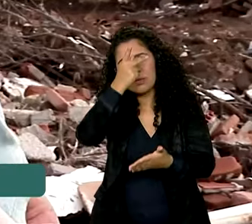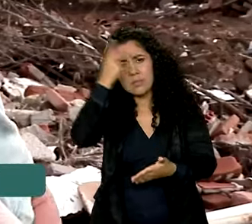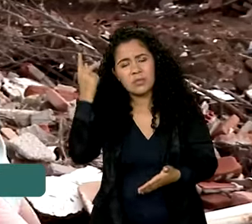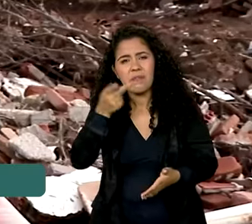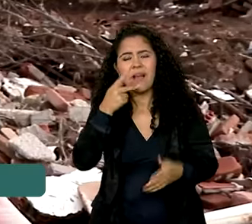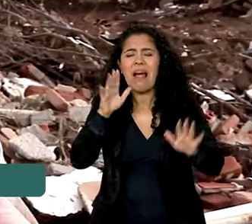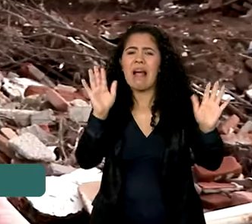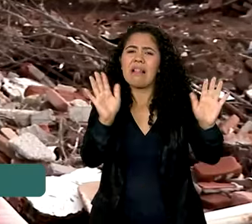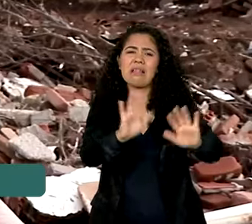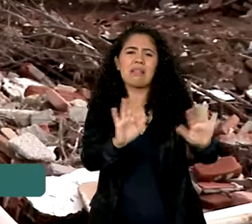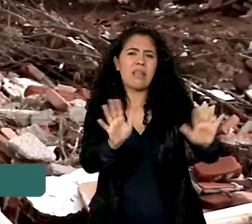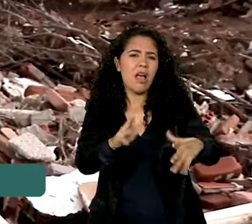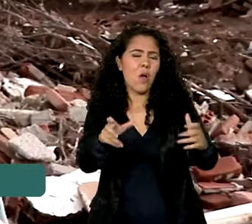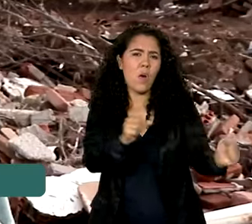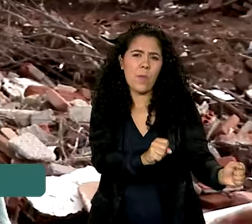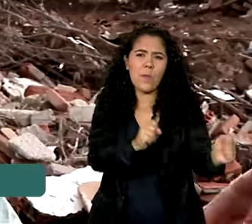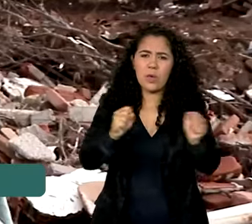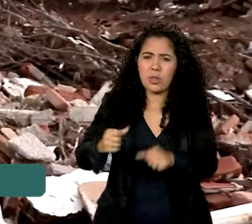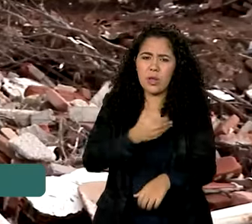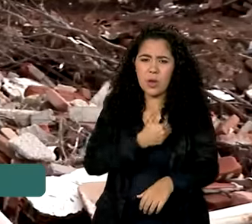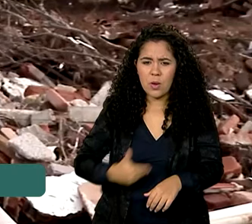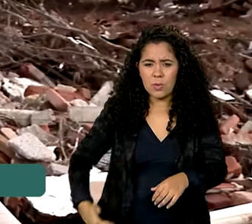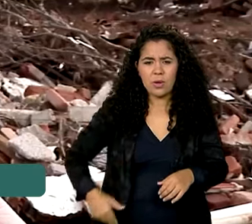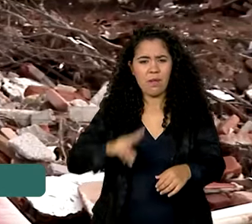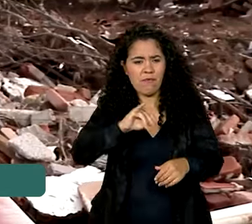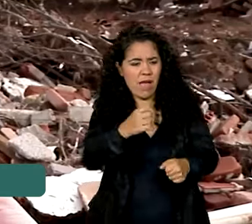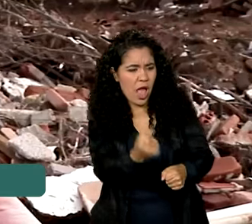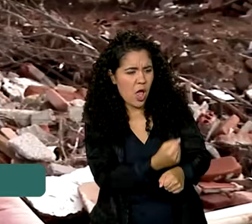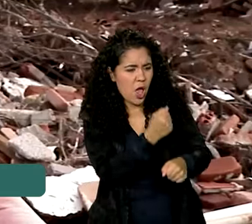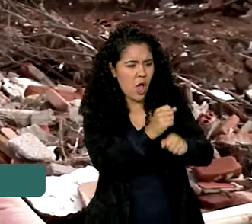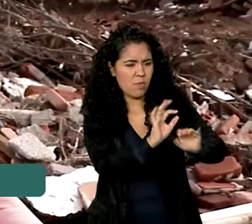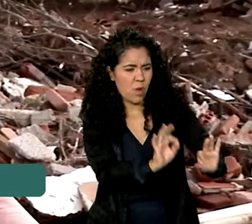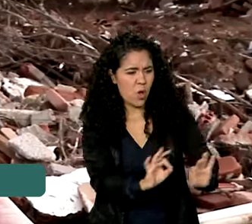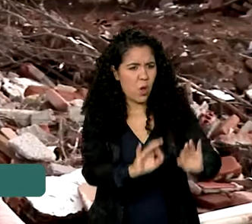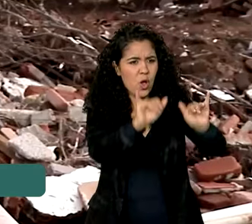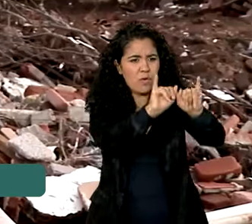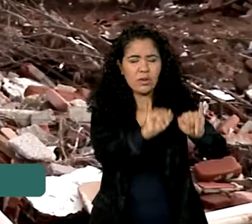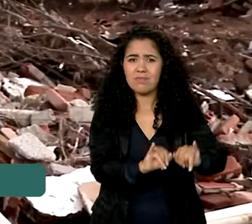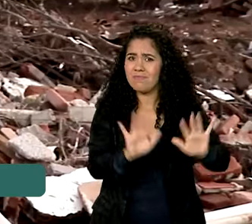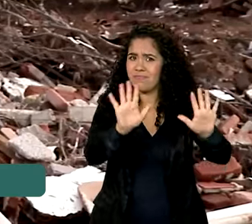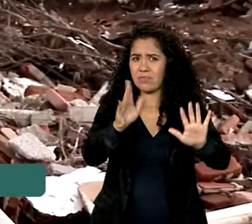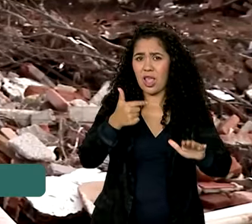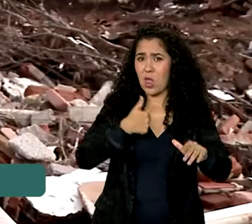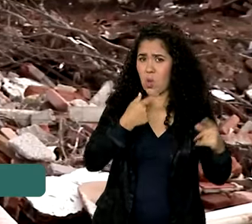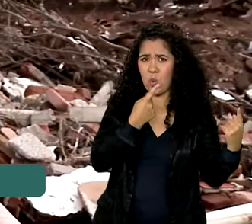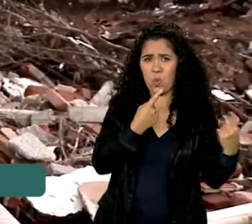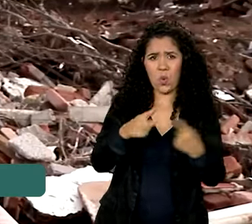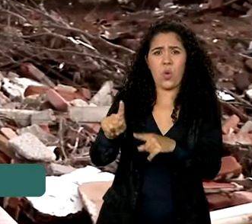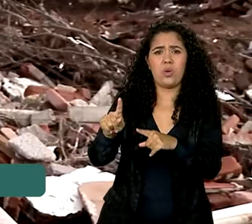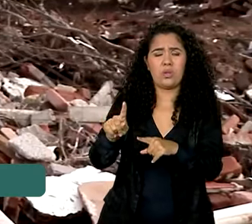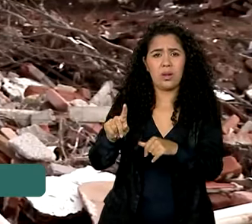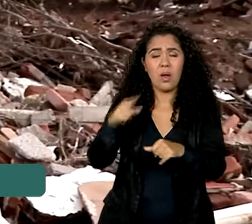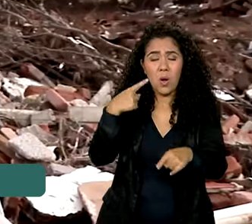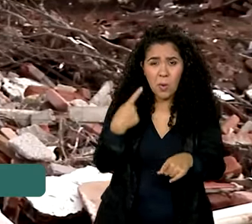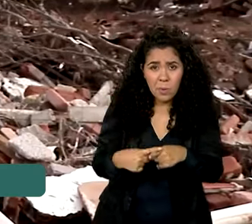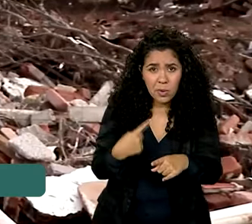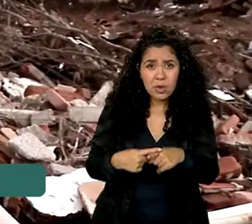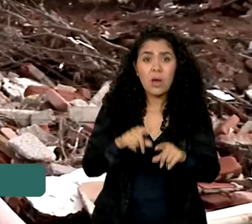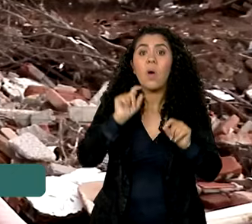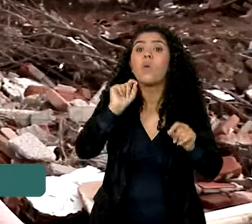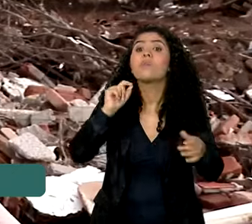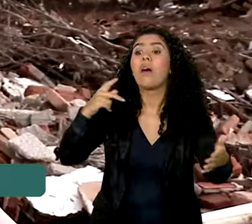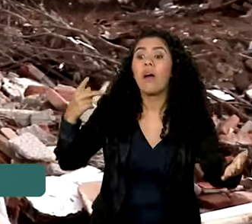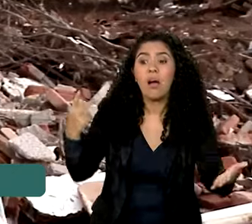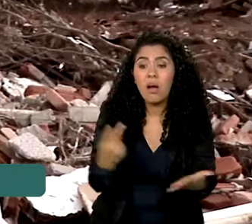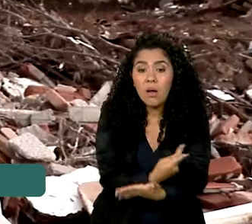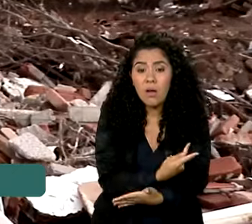aí, o poder público, fazer um parque, uma coisa. Eu sou contra. Porque o que vai acontecer?